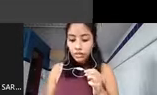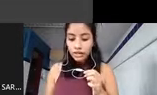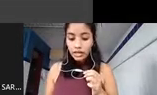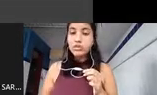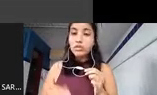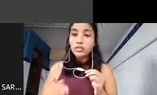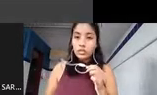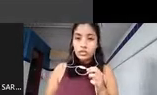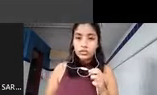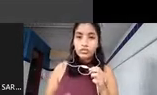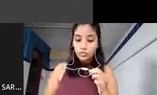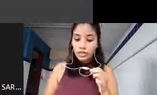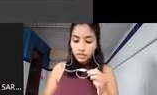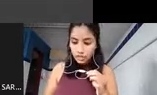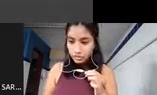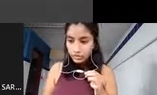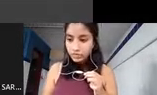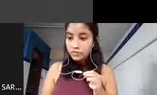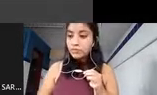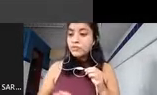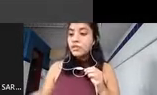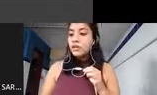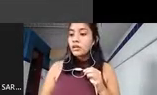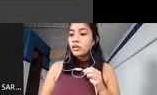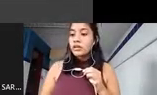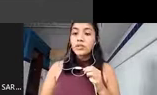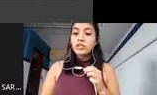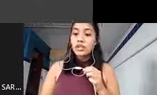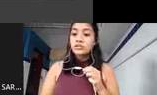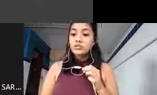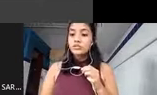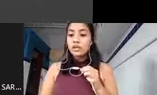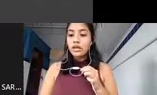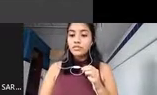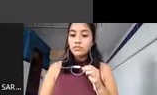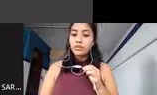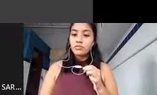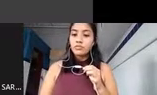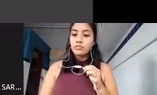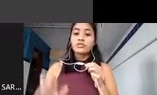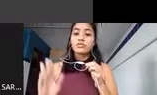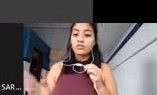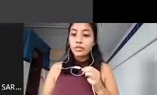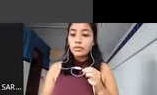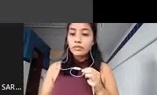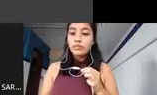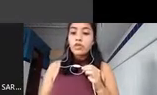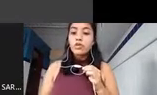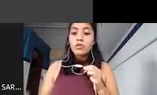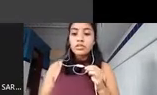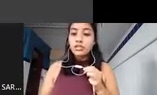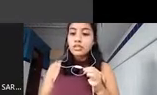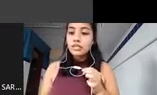por exaglomerados que aqui são conhecidos como baixadas. As baixadas possuem graves problemas de infraestrutura